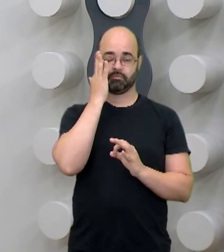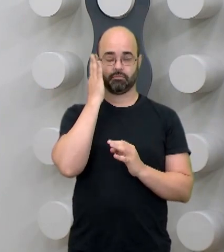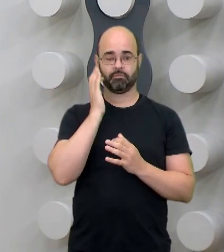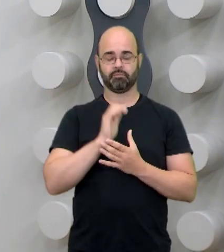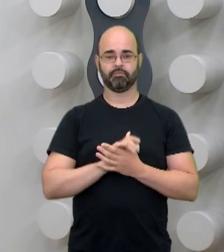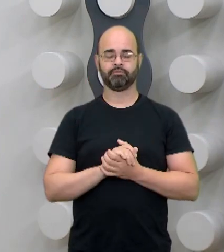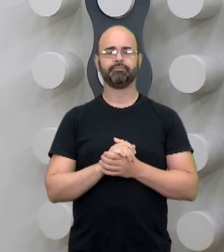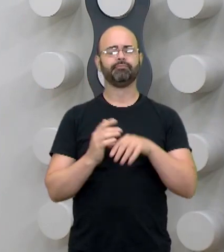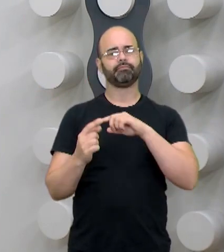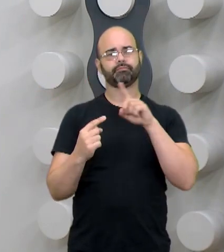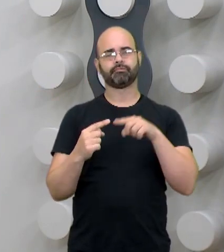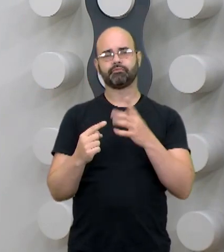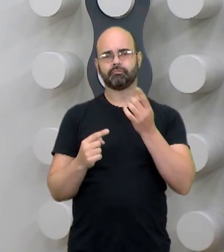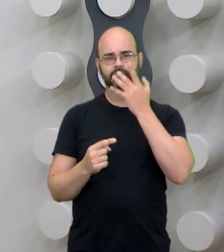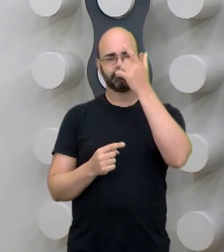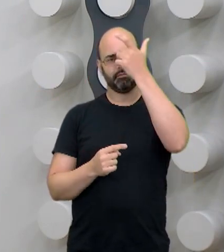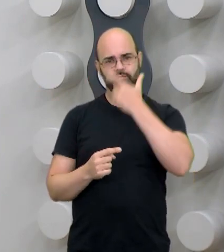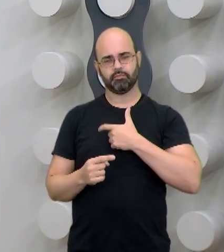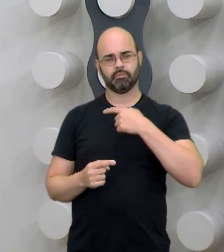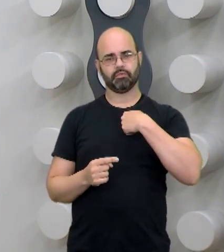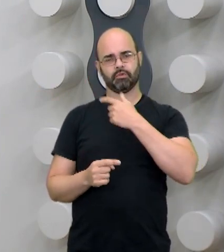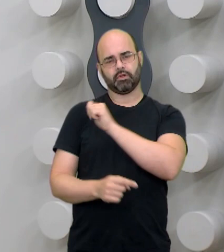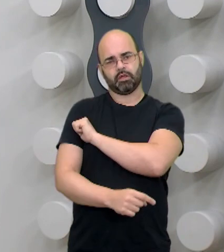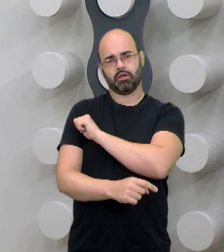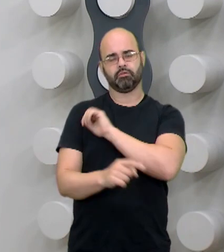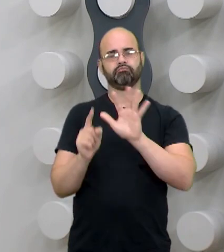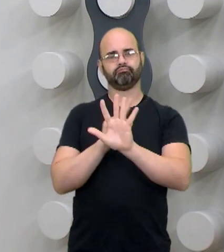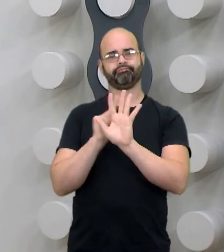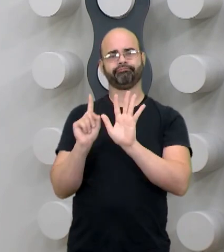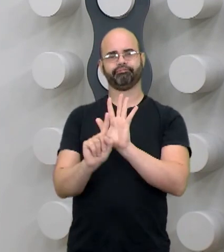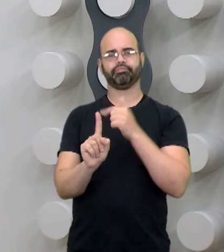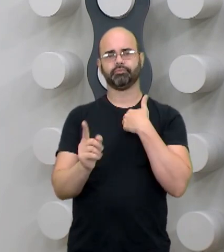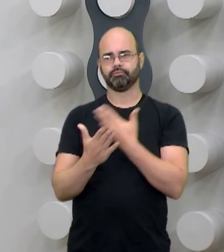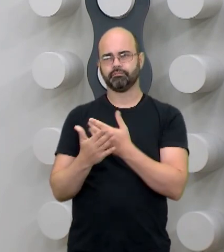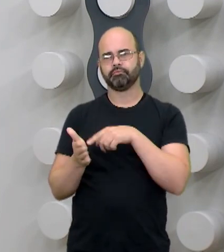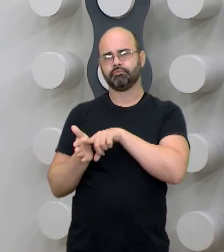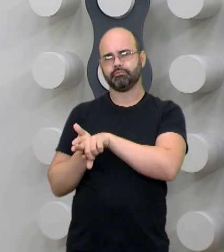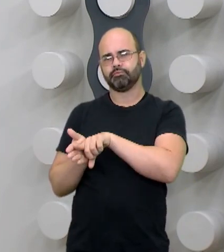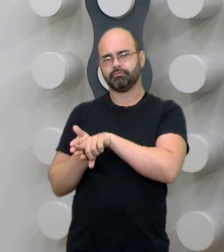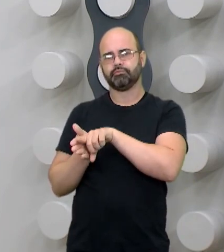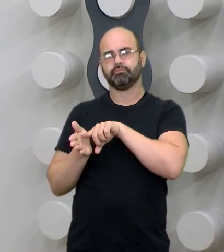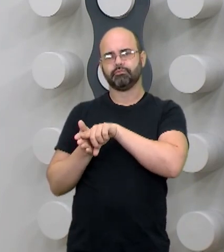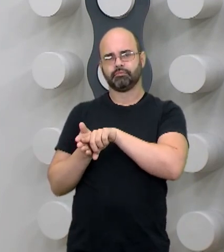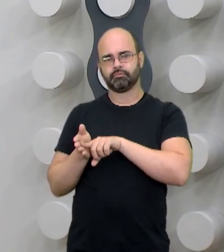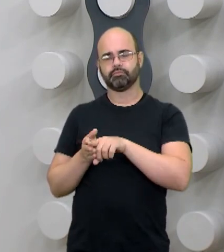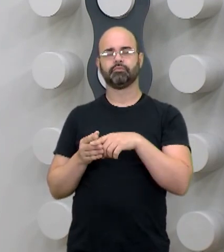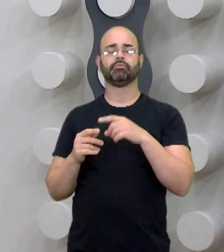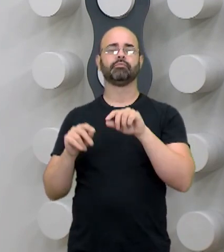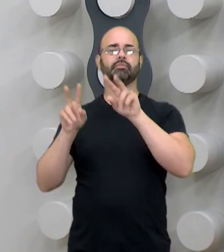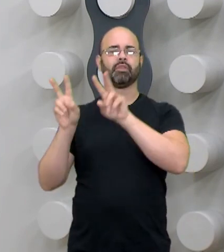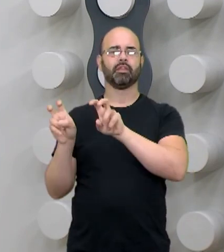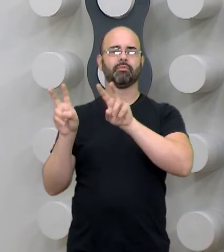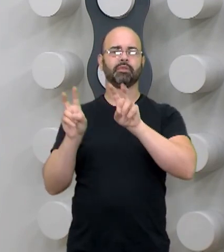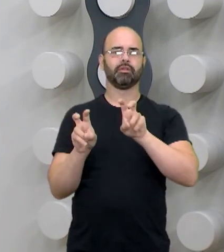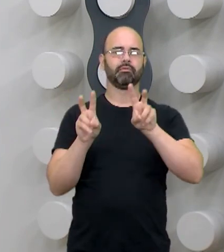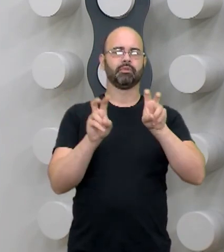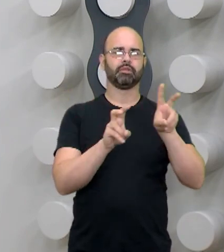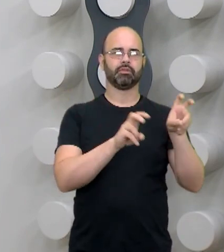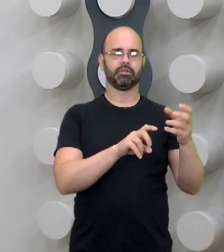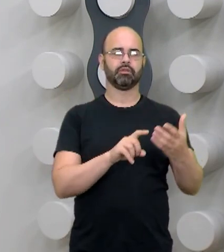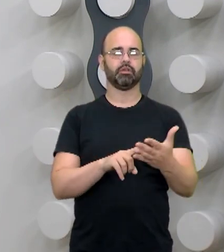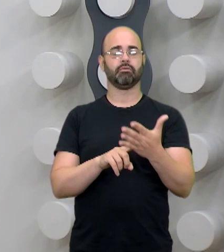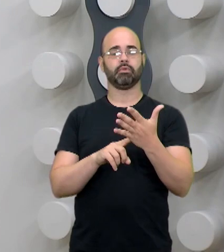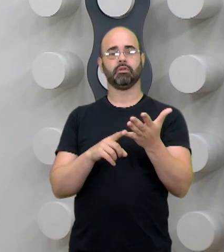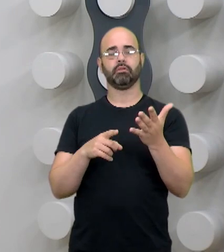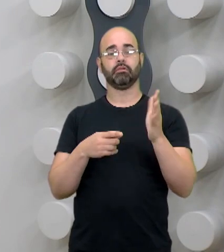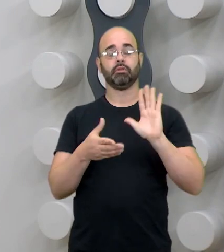tenha condições de ser protagonista, fazer as suas investigações e descobrir sobre o tema que foi proposto, tudo aquilo que ele conseguir aferir,